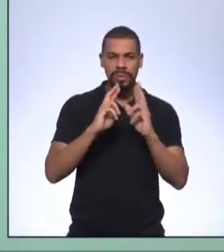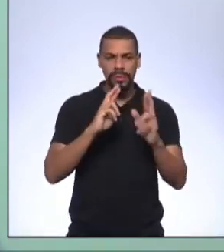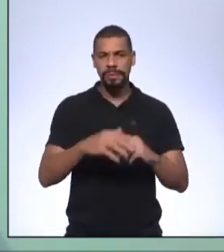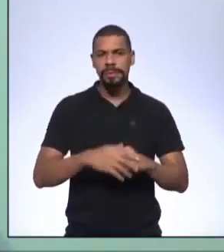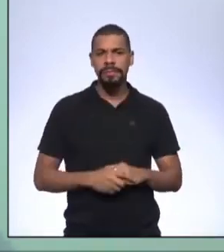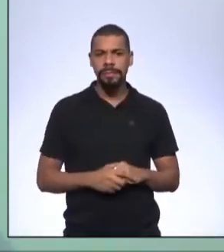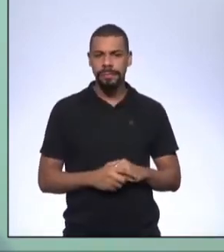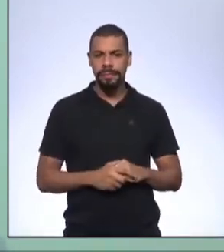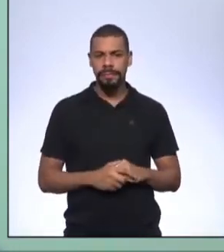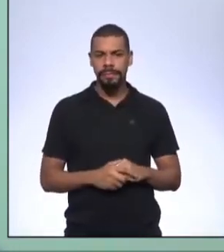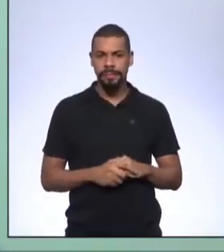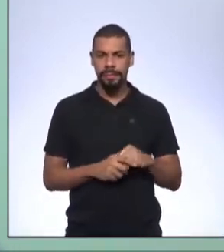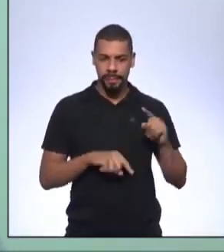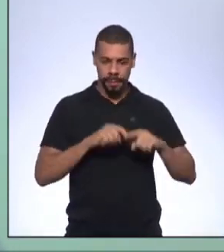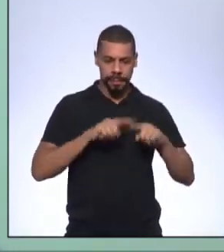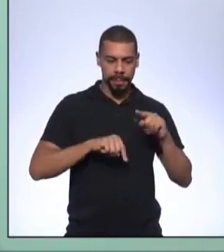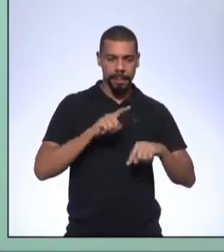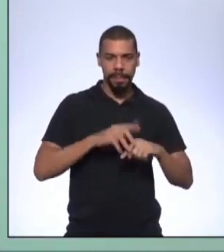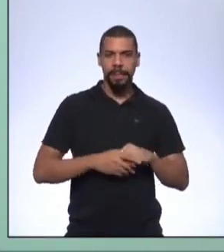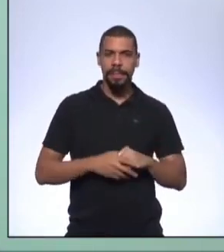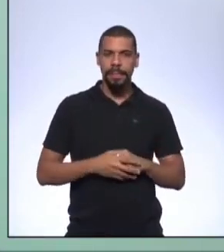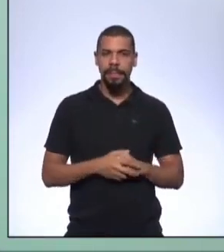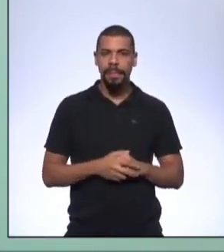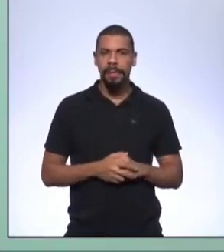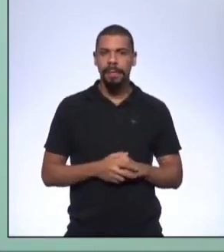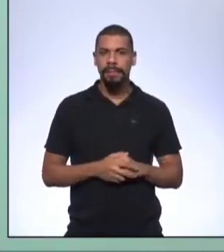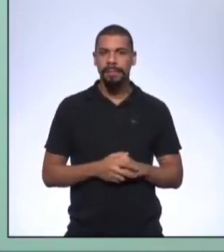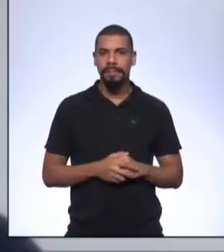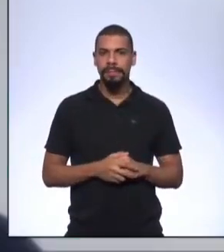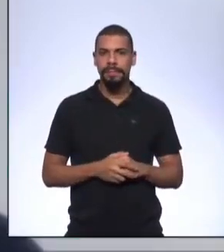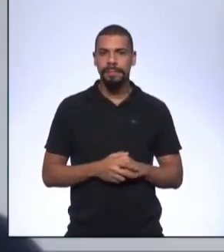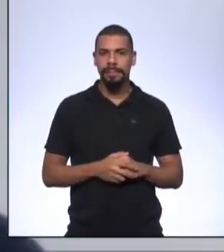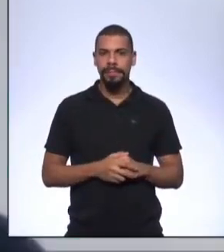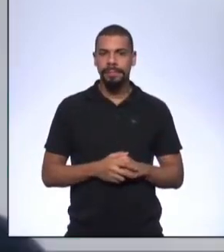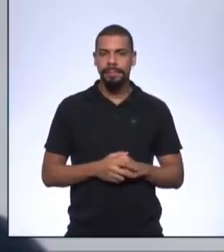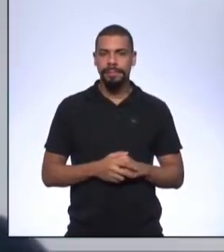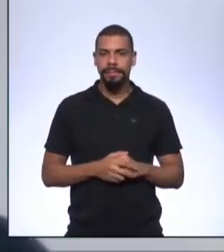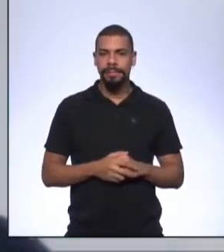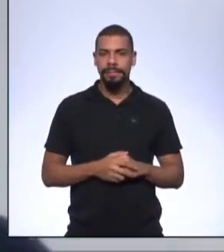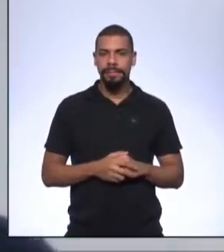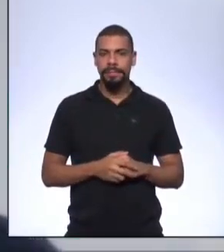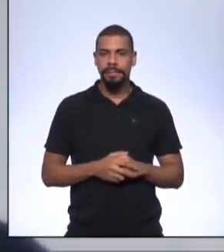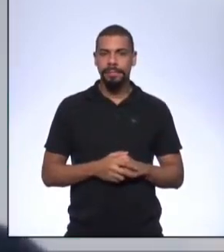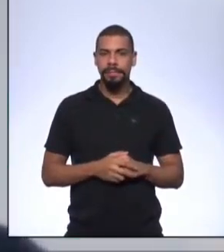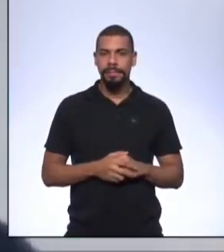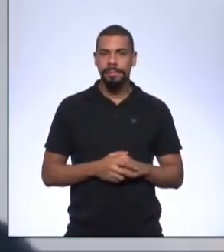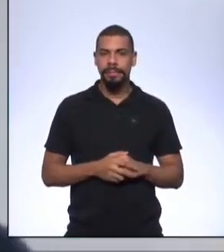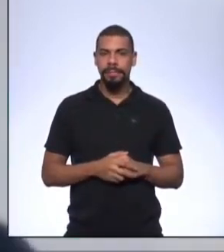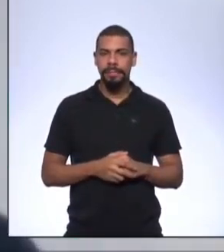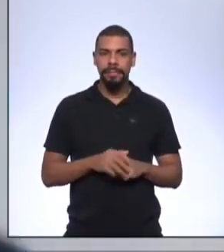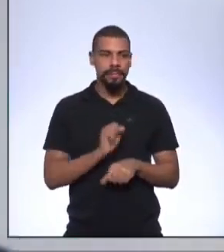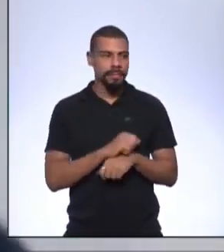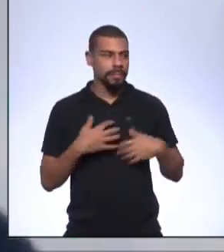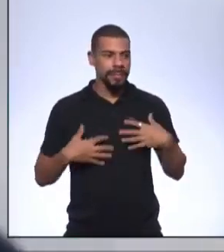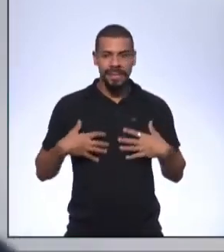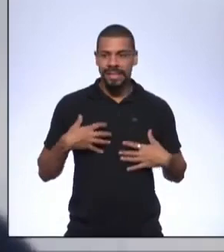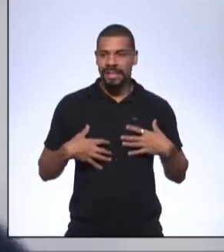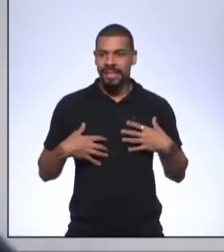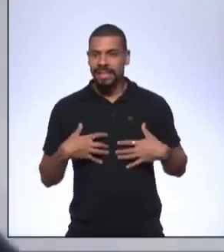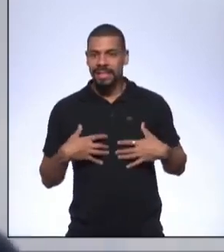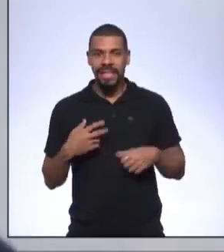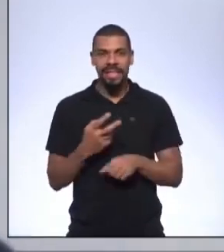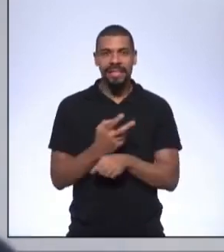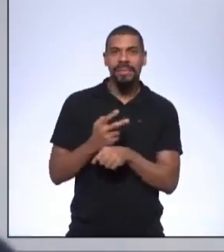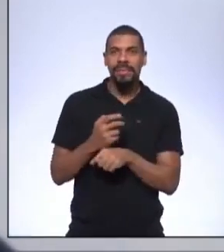desses objetos que eles identificaram, professora Luíse. É verdade, né? Eu acho que eles ficaram com um pouco de, né,